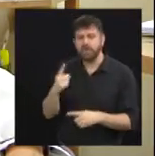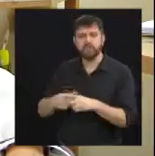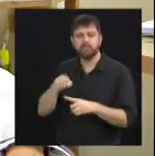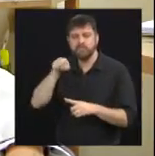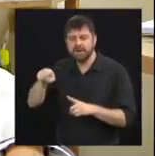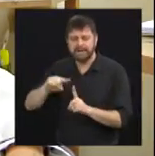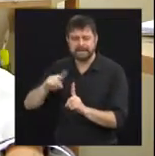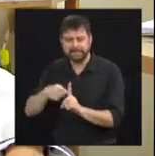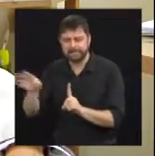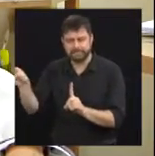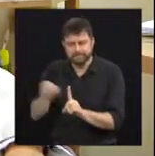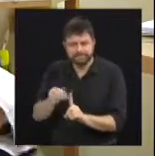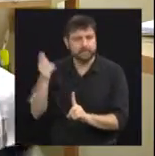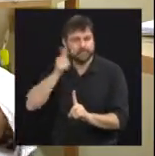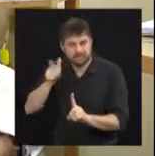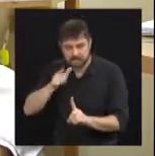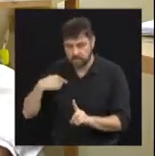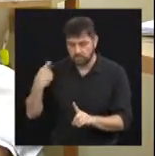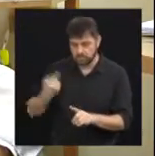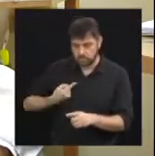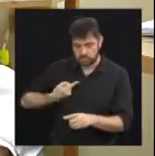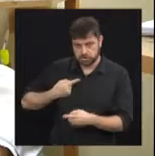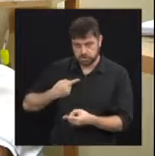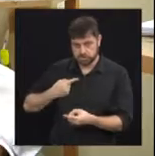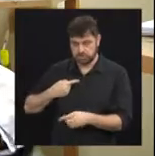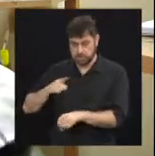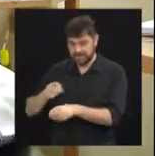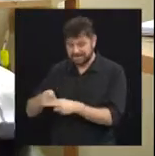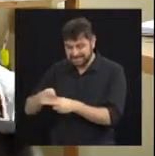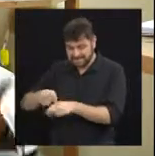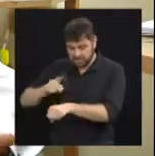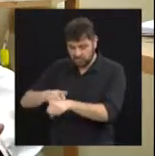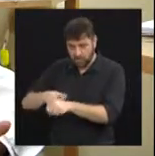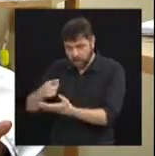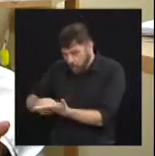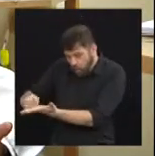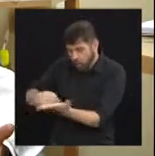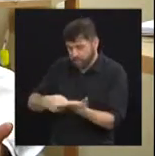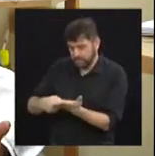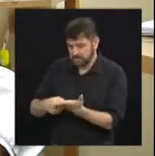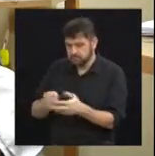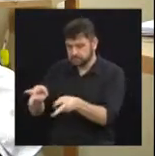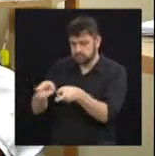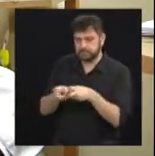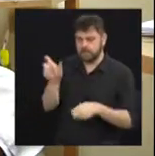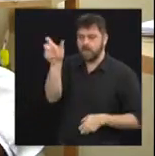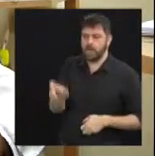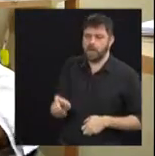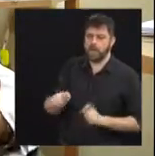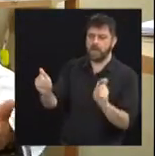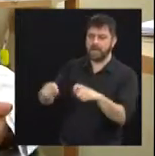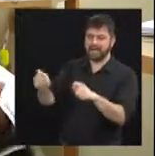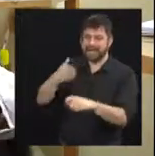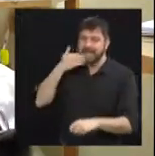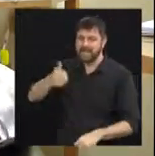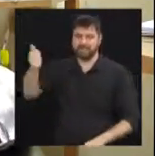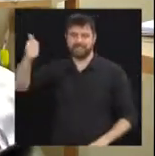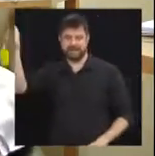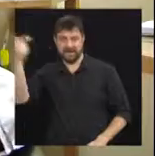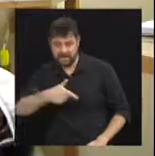infertilidade. Quando nós optamos por um coito programado, provavelmente nós estamos diante de um casal que tem uma chance, tem